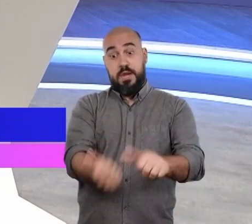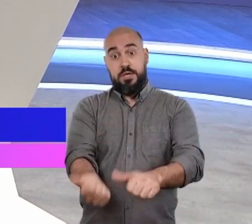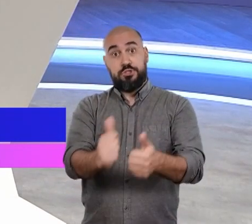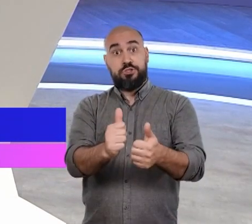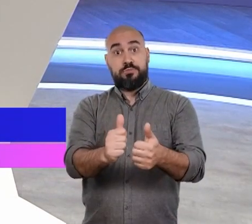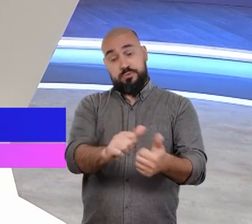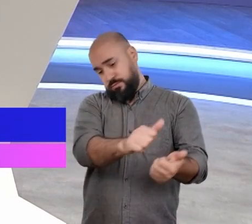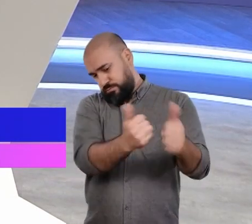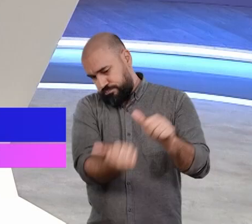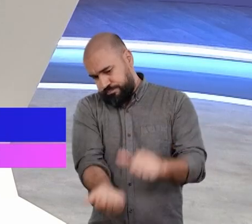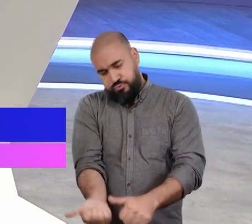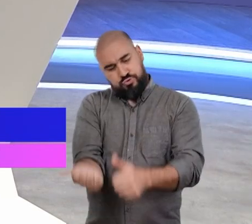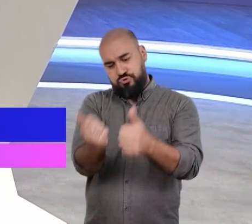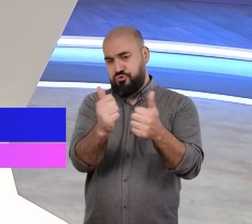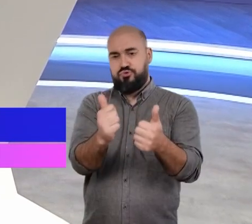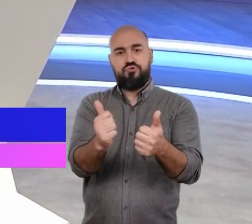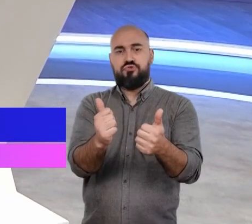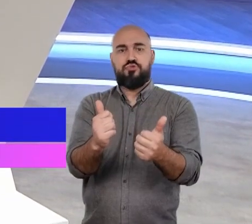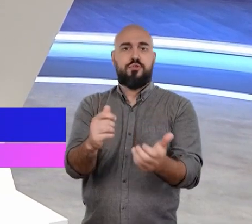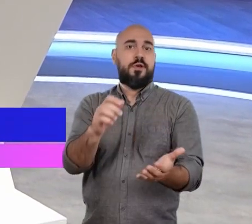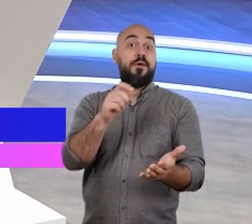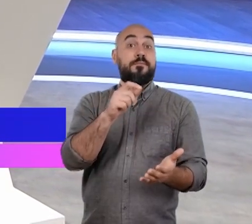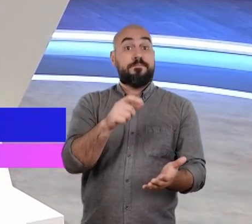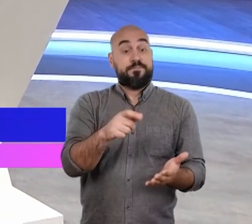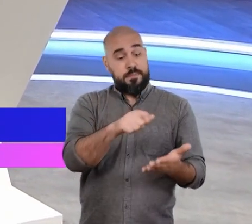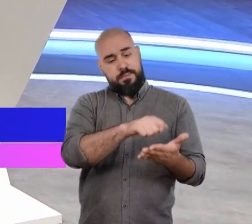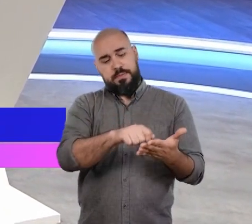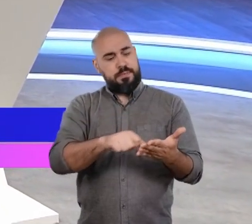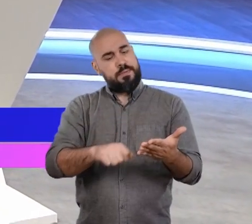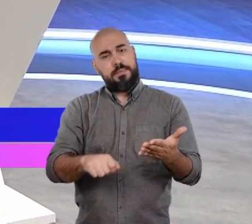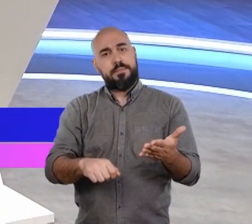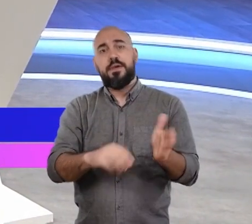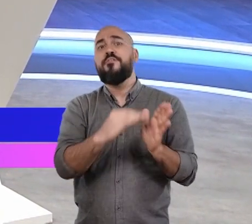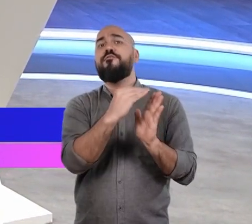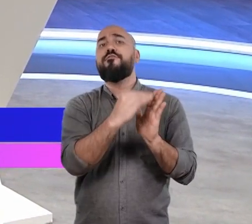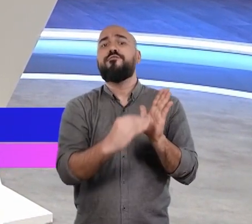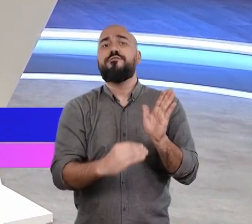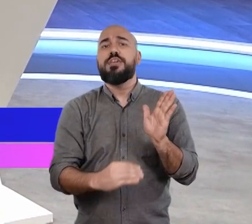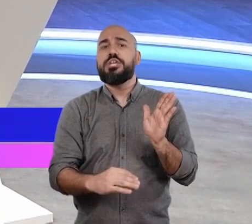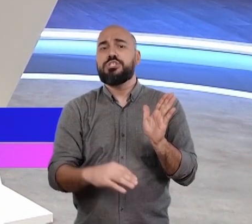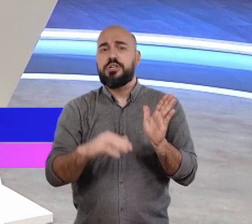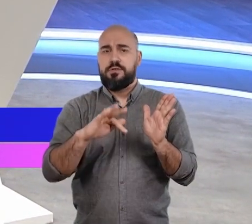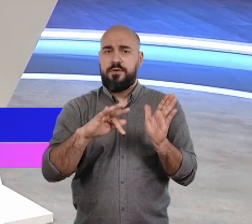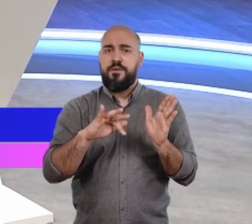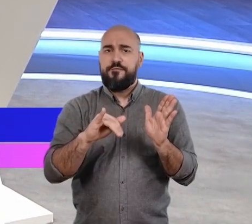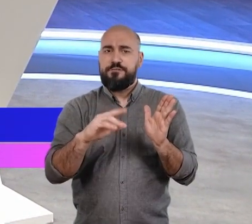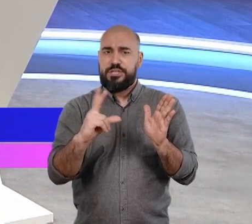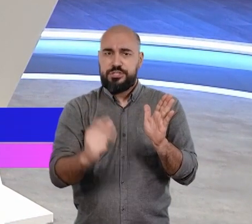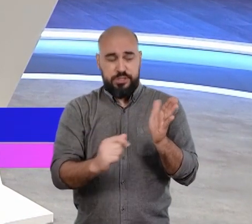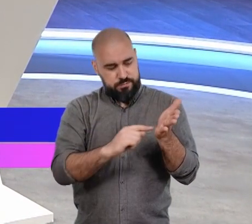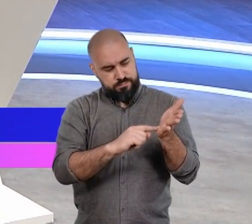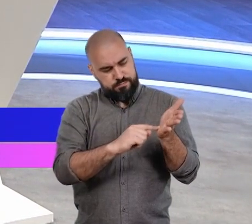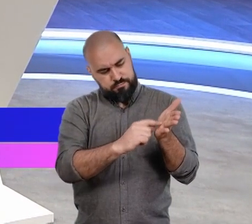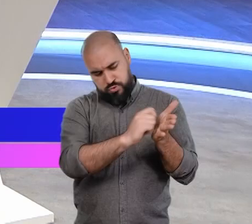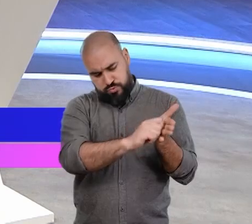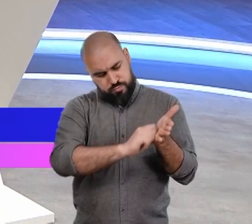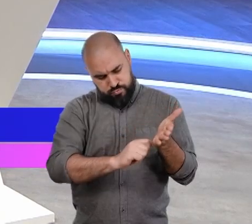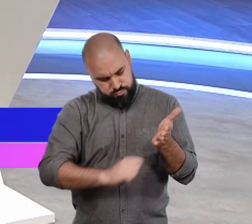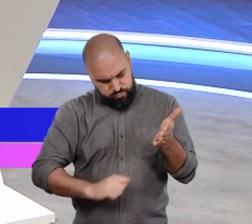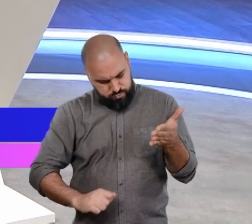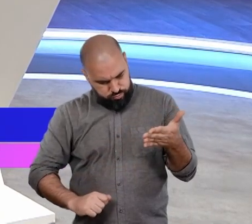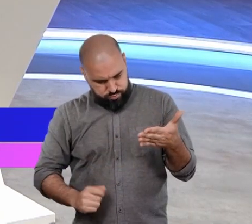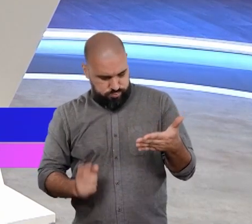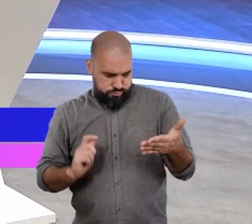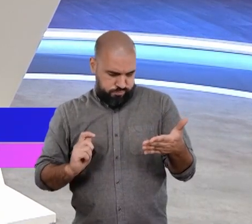hora que você é batizado, você preenche uma ficha batismal. Você assina a ficha batismal. E depois do seu batismo,